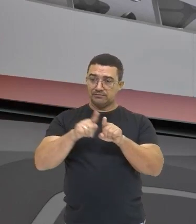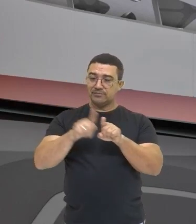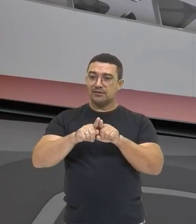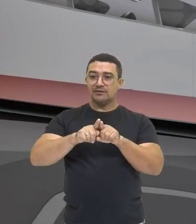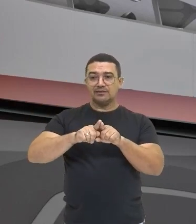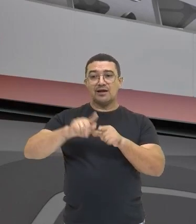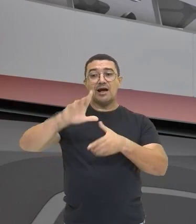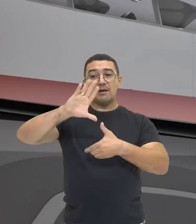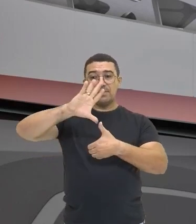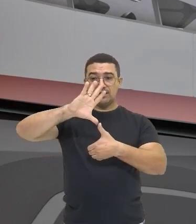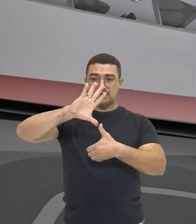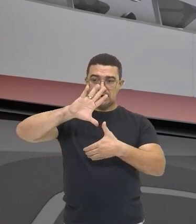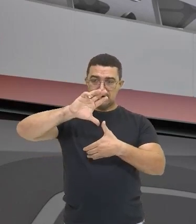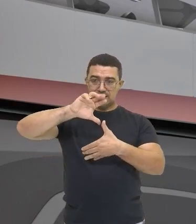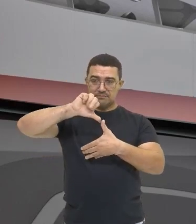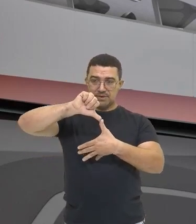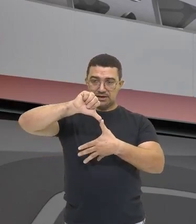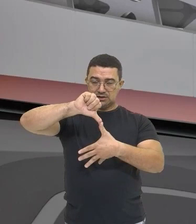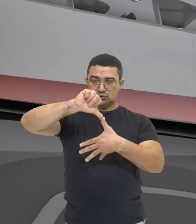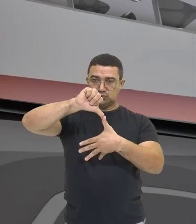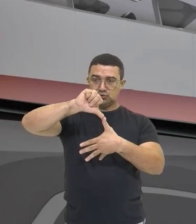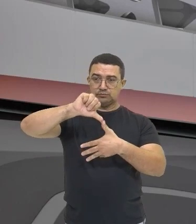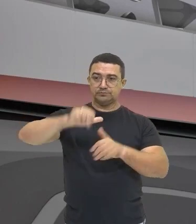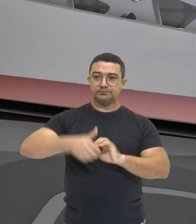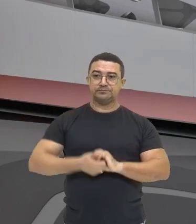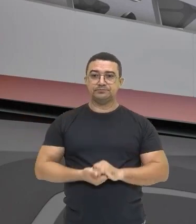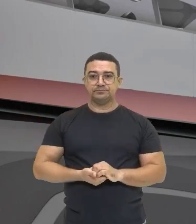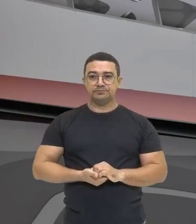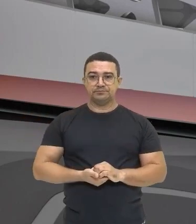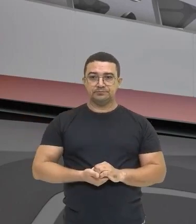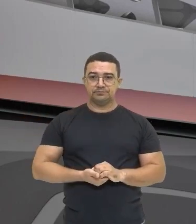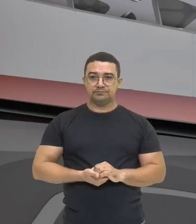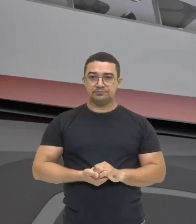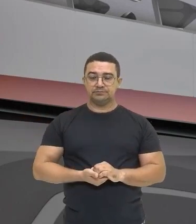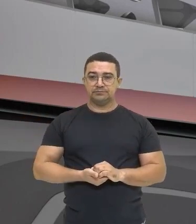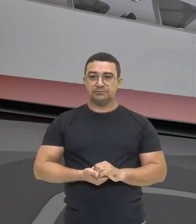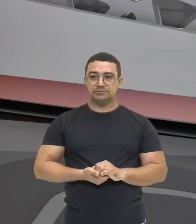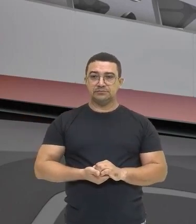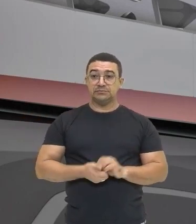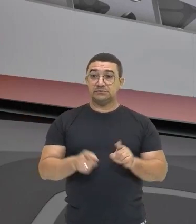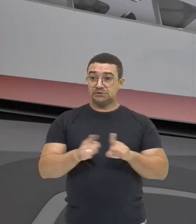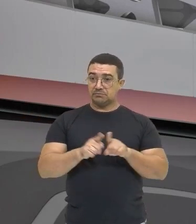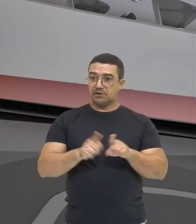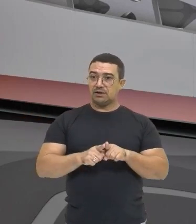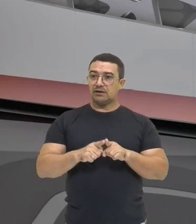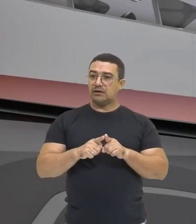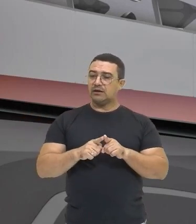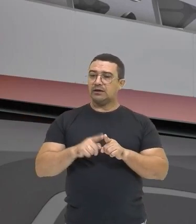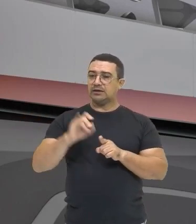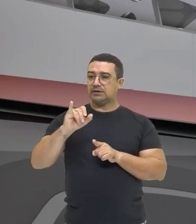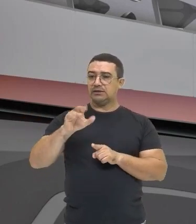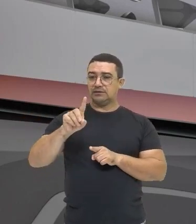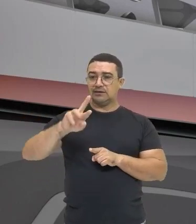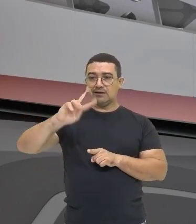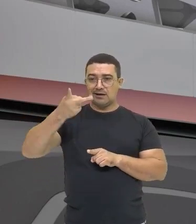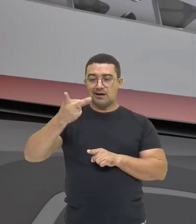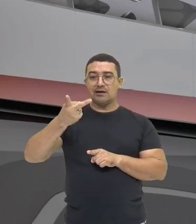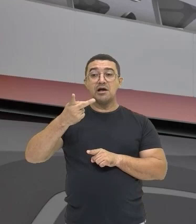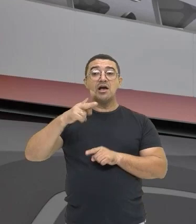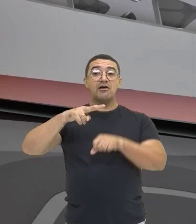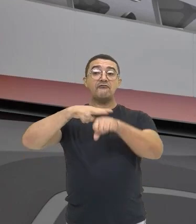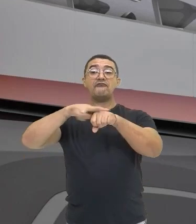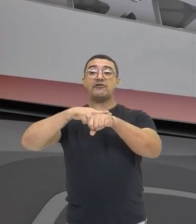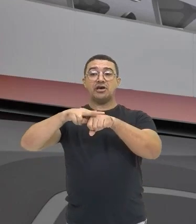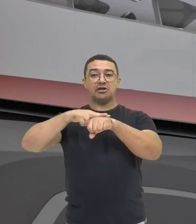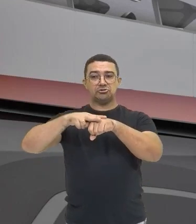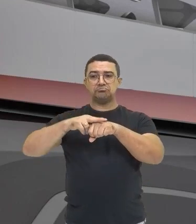Vamos para os países com IDH alto, que são esses de coloração esverdeada. E aí a gente já tem o Brasil